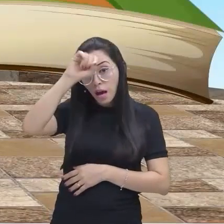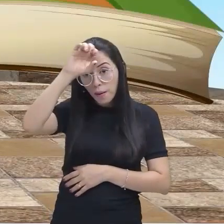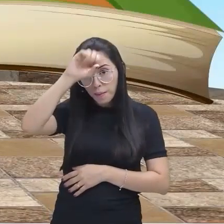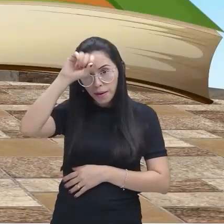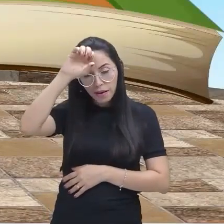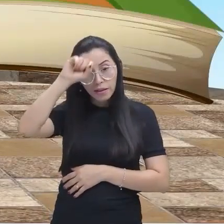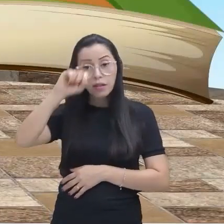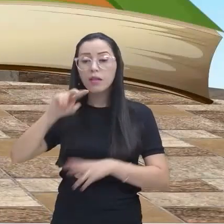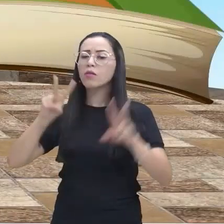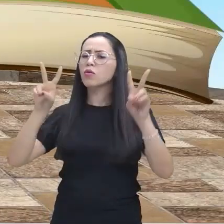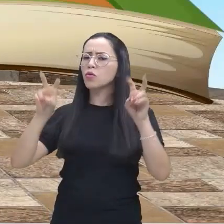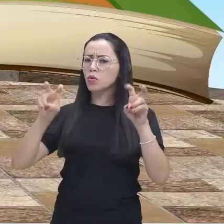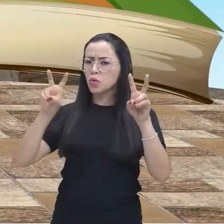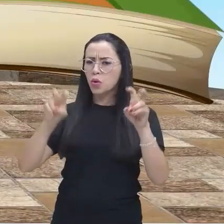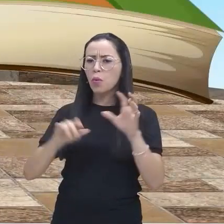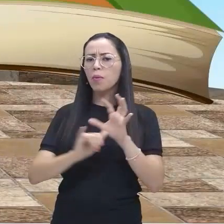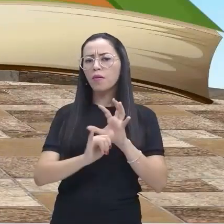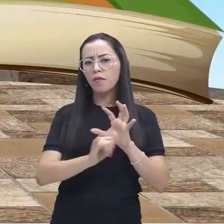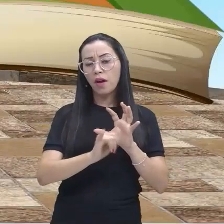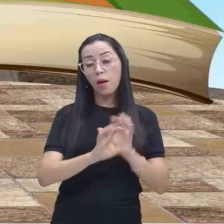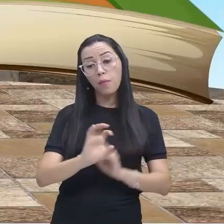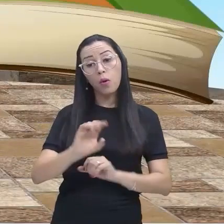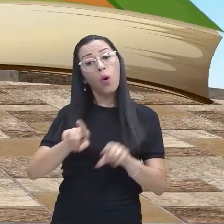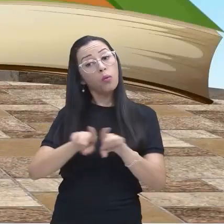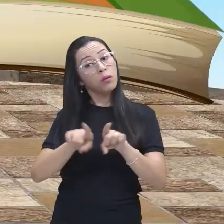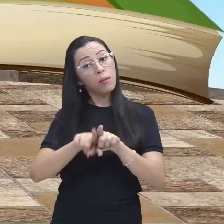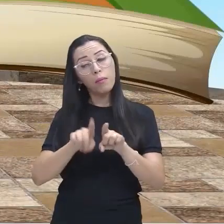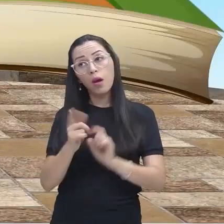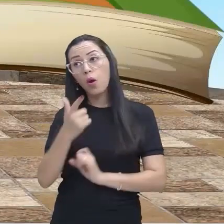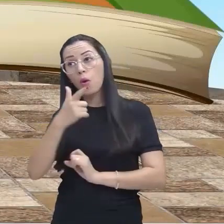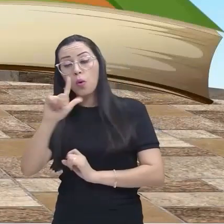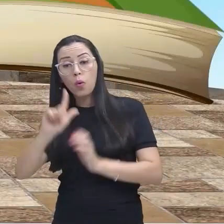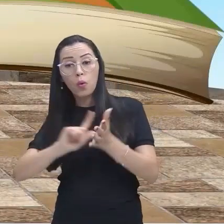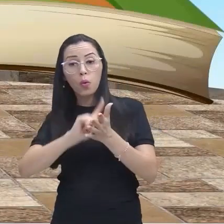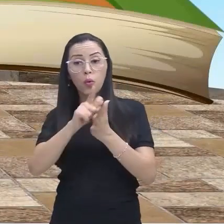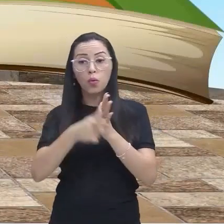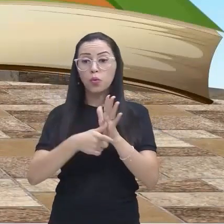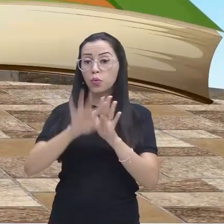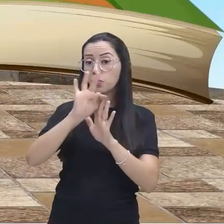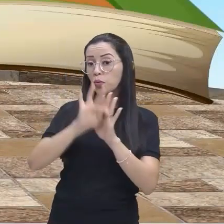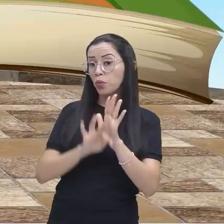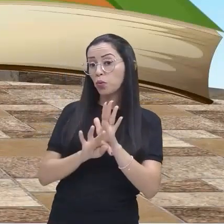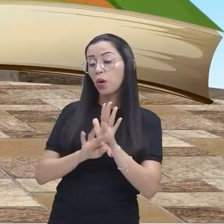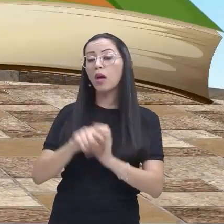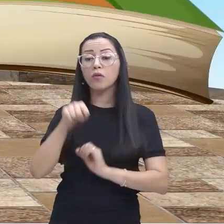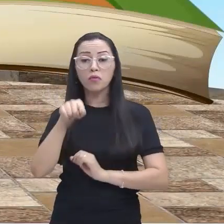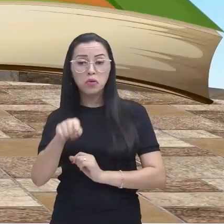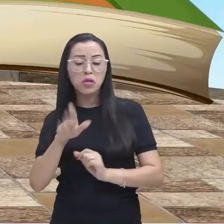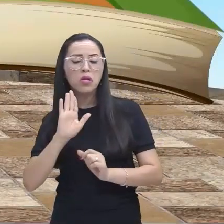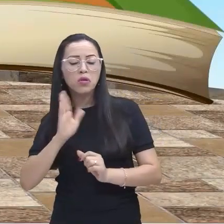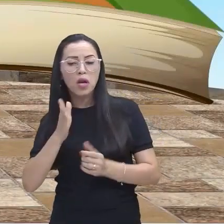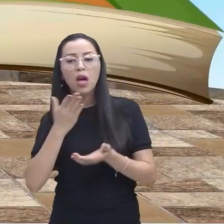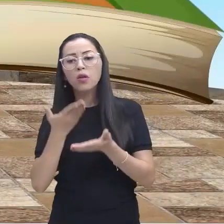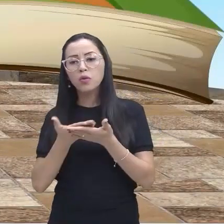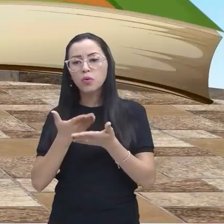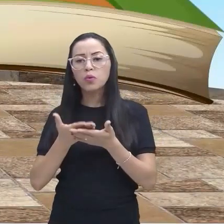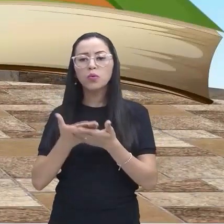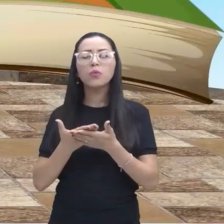as fábulas, também sobre outros gêneros que nós já estudamos, que você já estudou também com